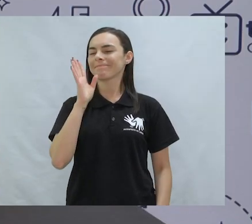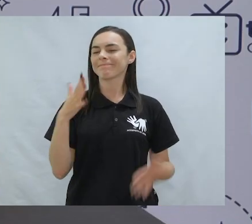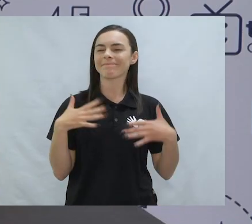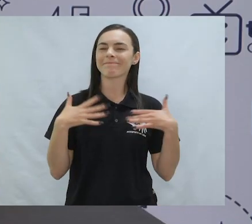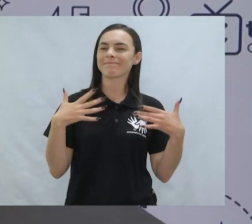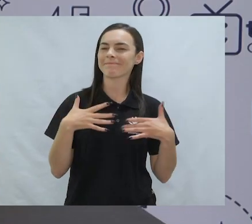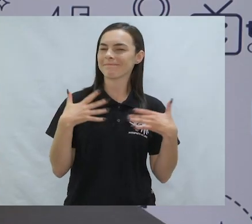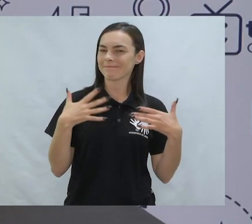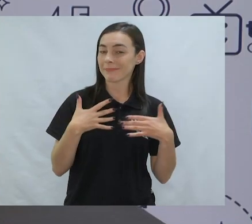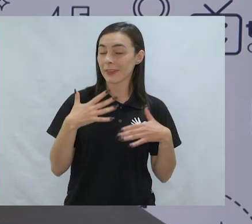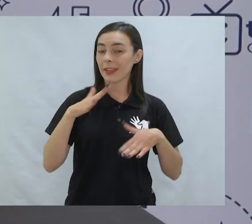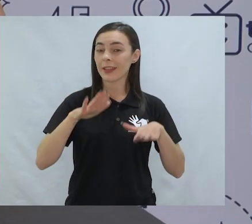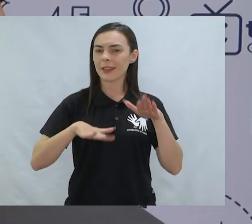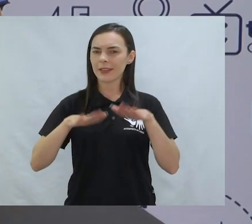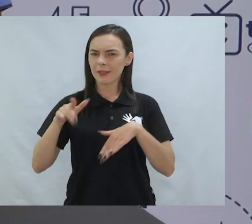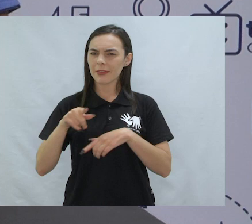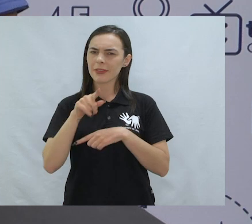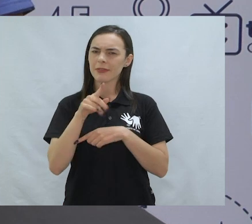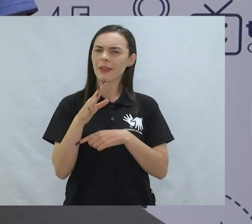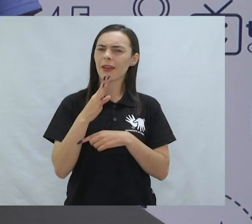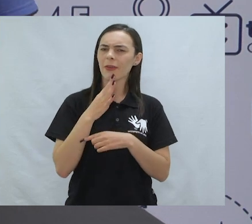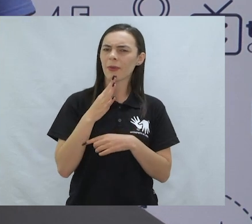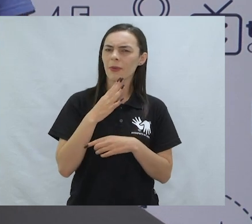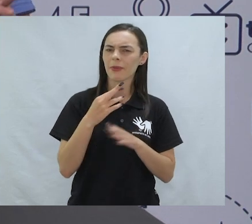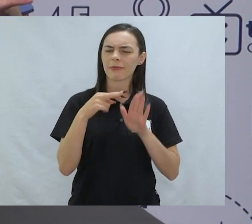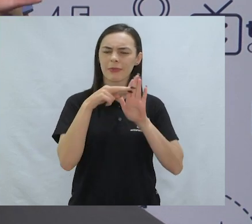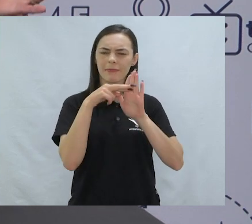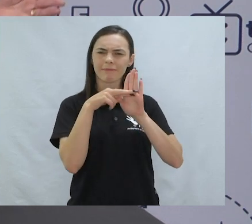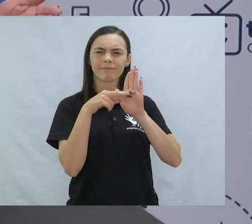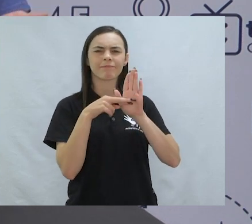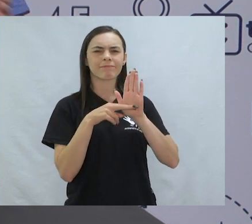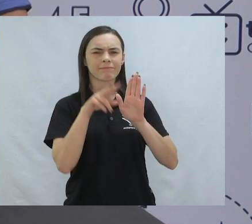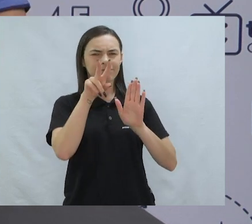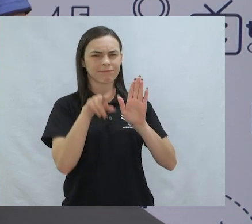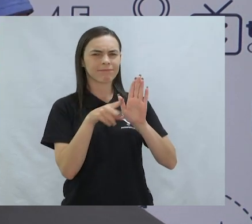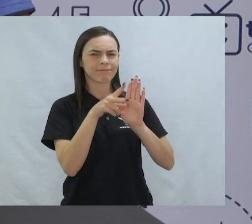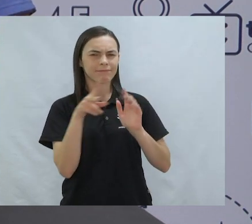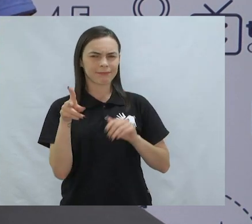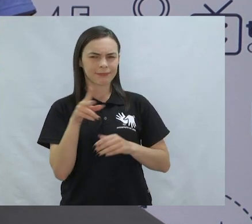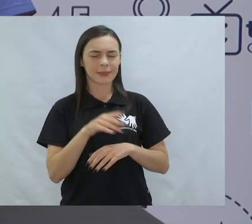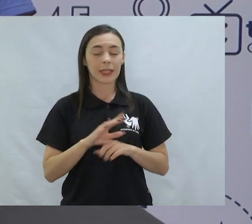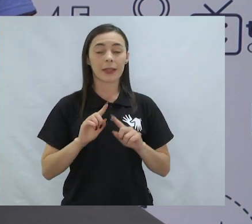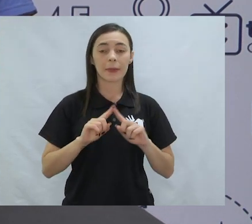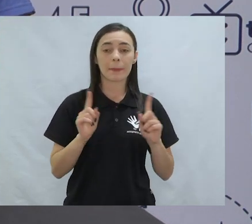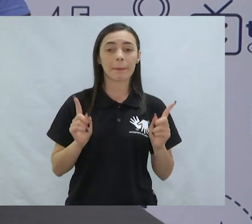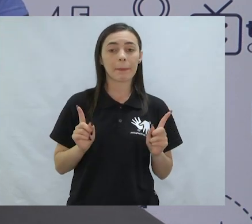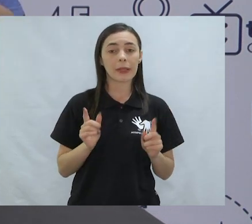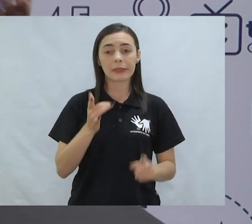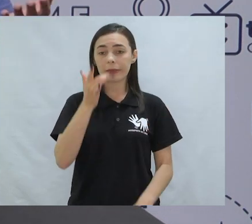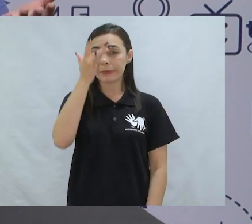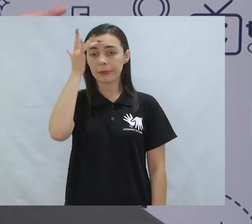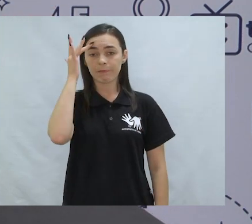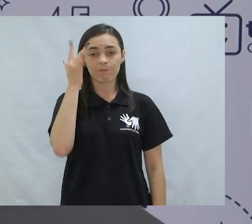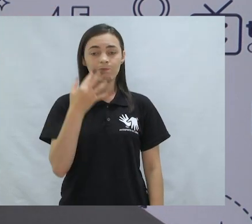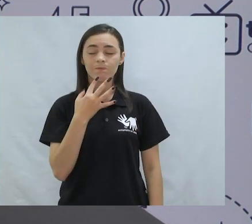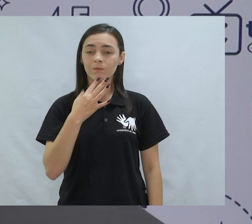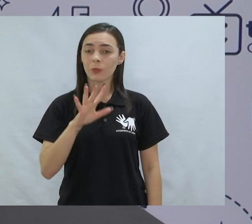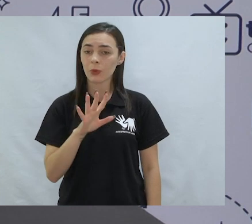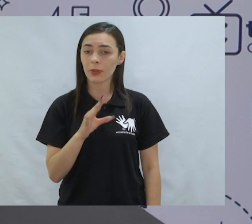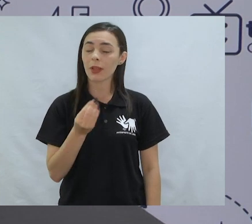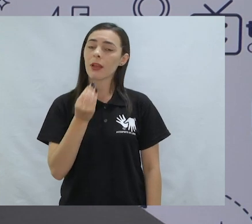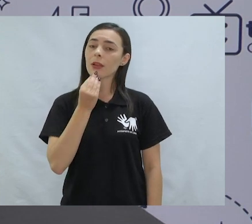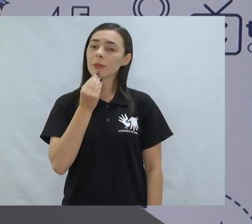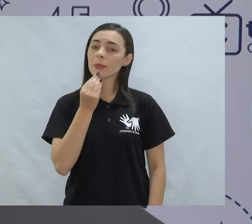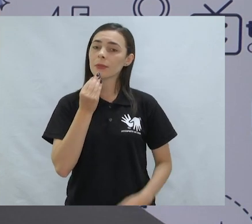tão divertido. Talvez você que já jogou, você sabe das regras desse jogo. Agora, quem nunca